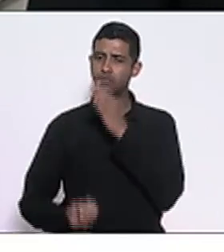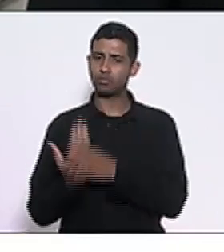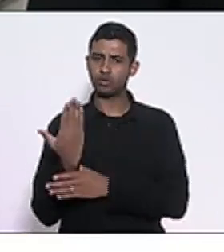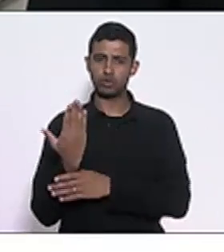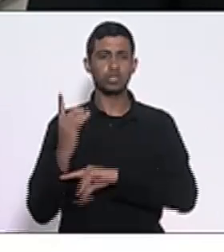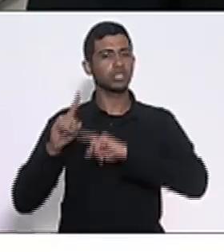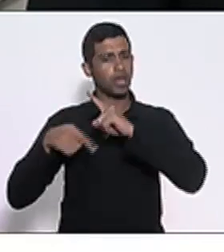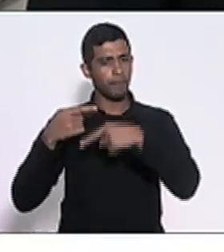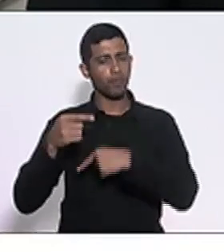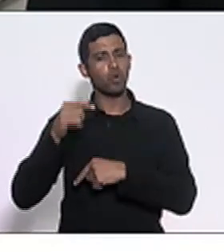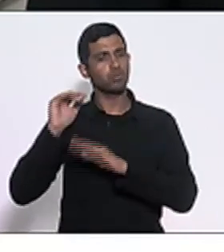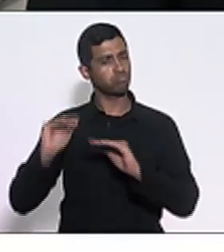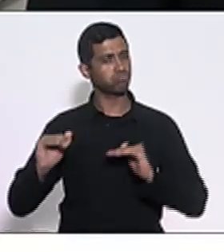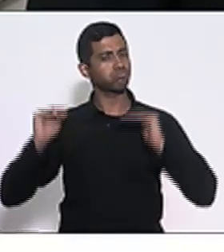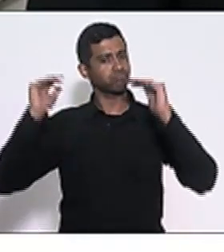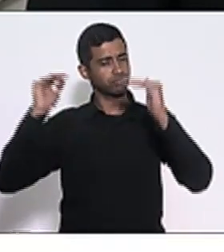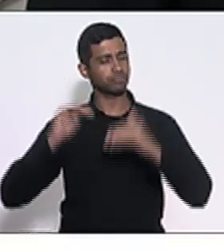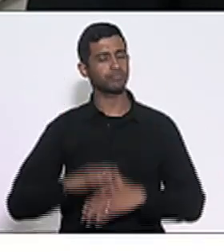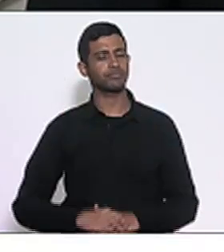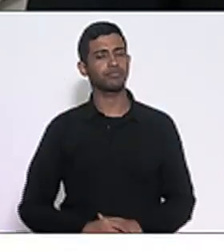depois autarquia,